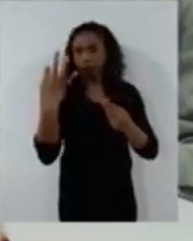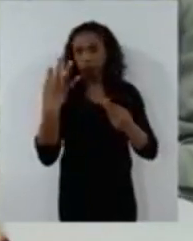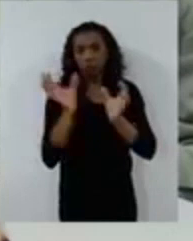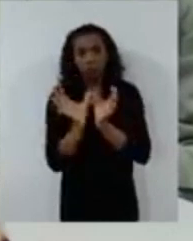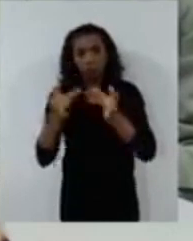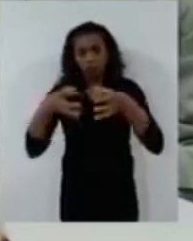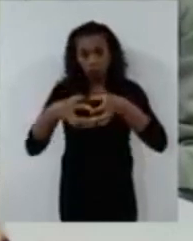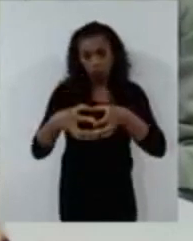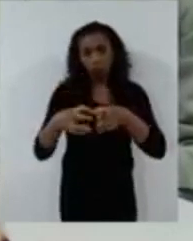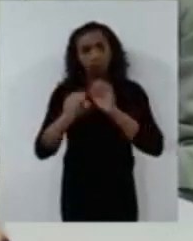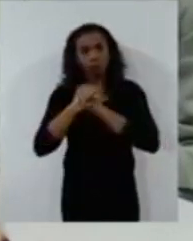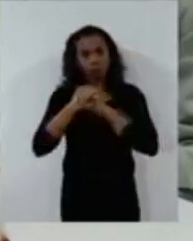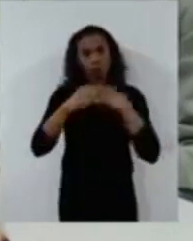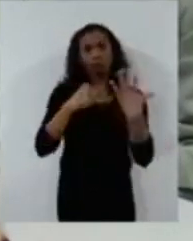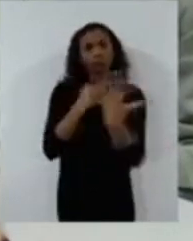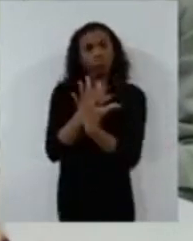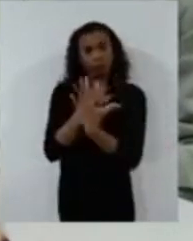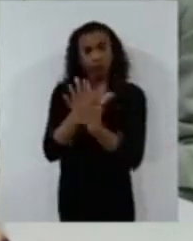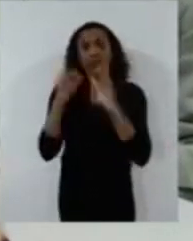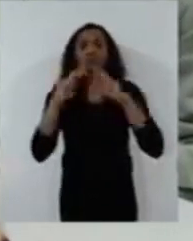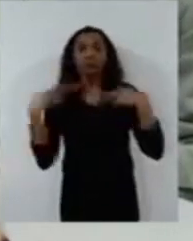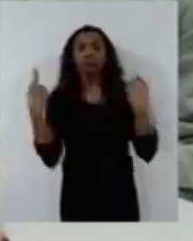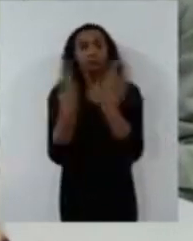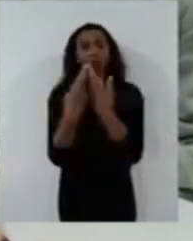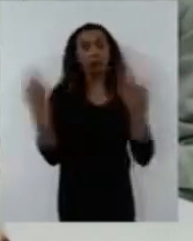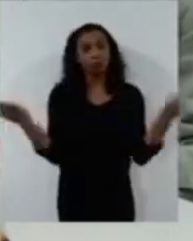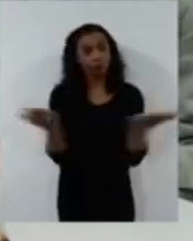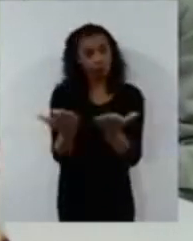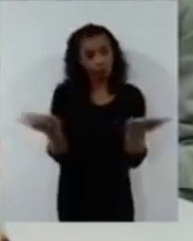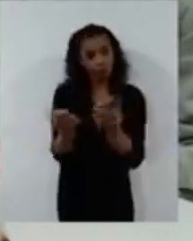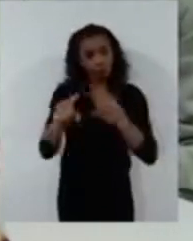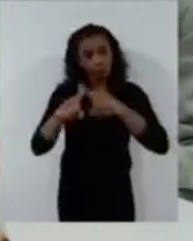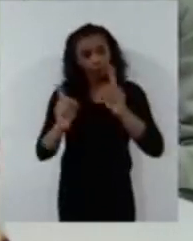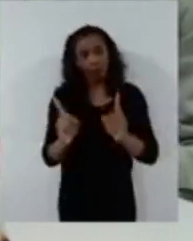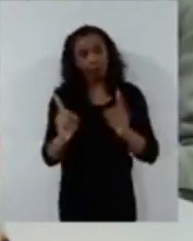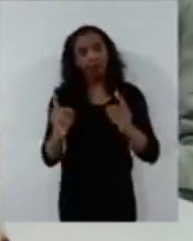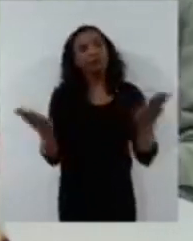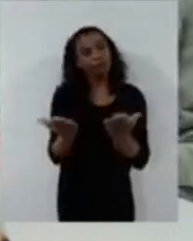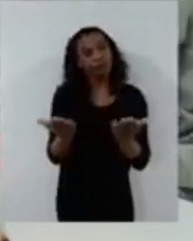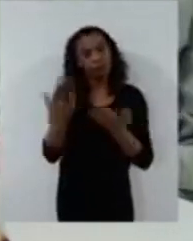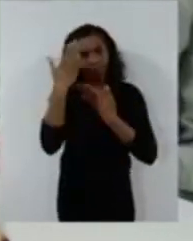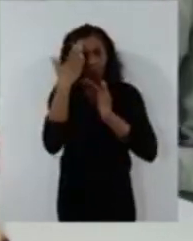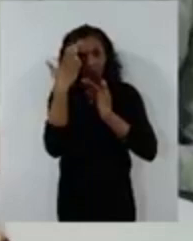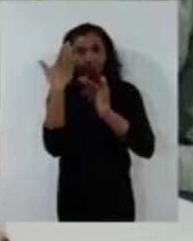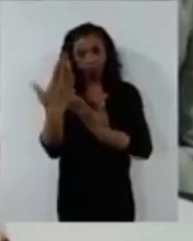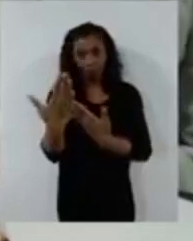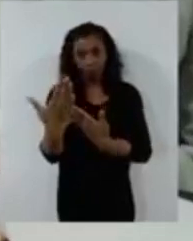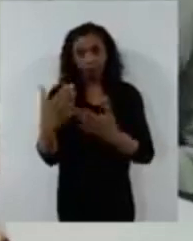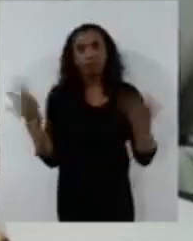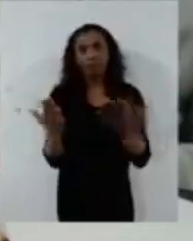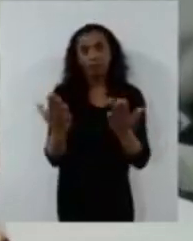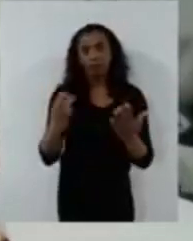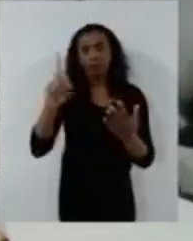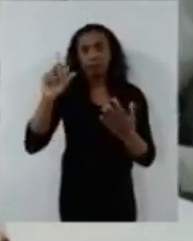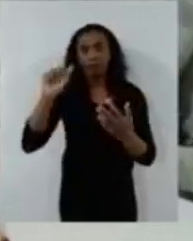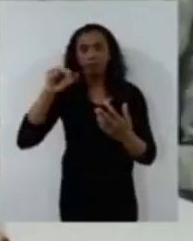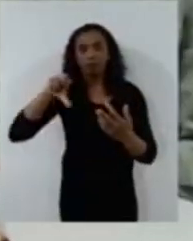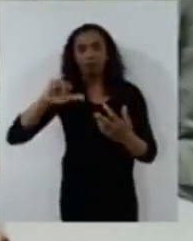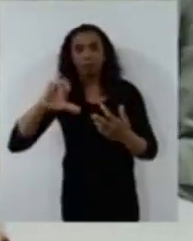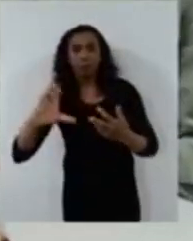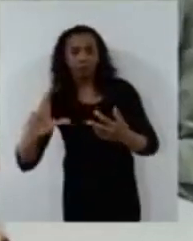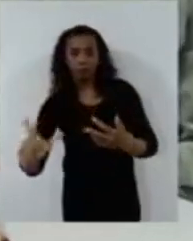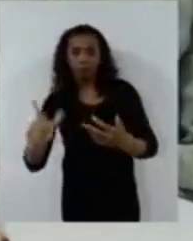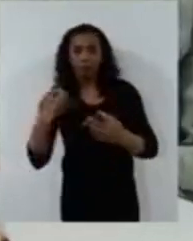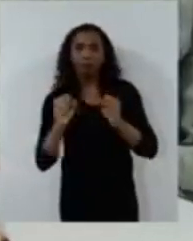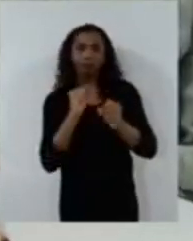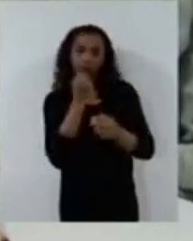Comitê Gestor na reunião de hoje. Por ora, meu muito obrigado. Doutor Daniel, boa noite. Boa noite, Grego. Boa